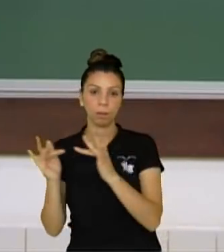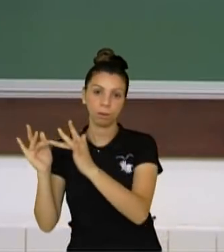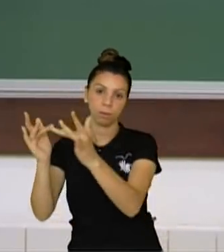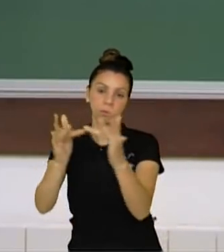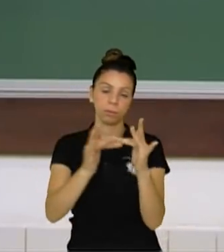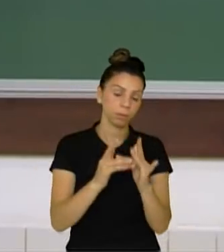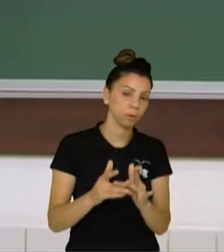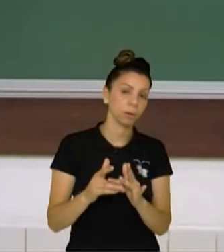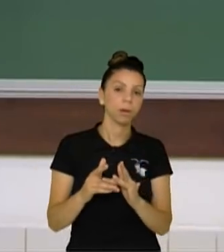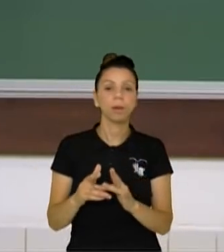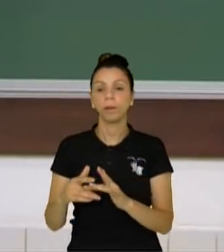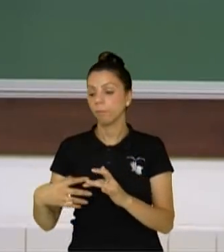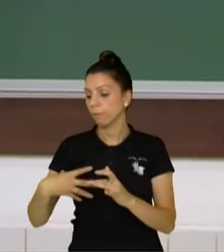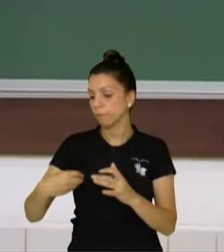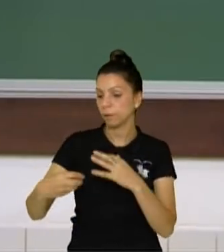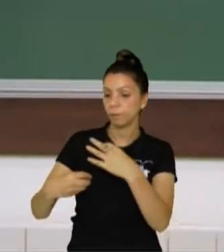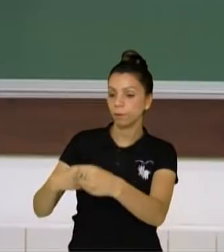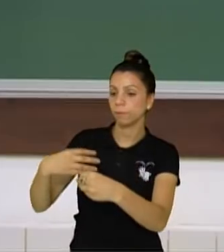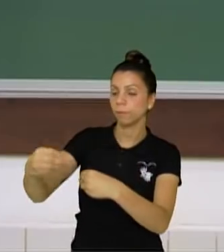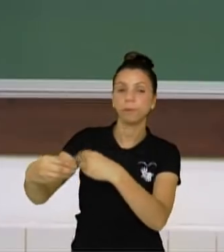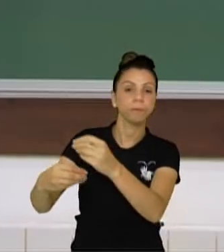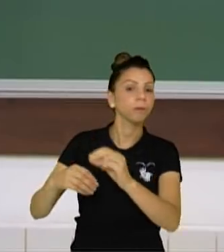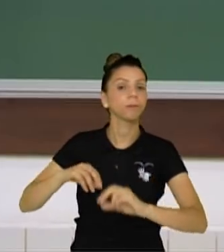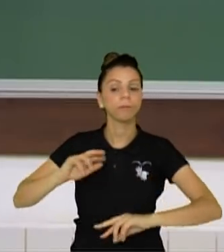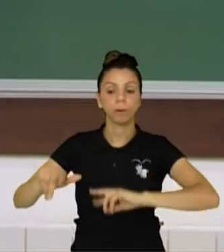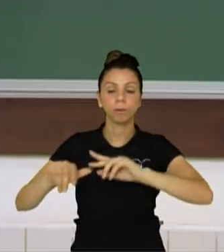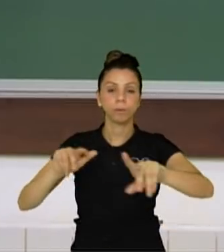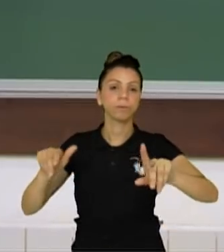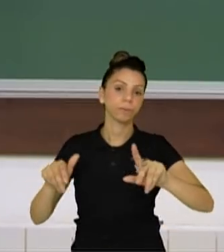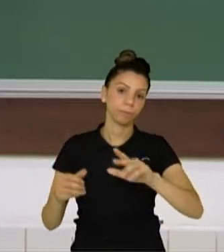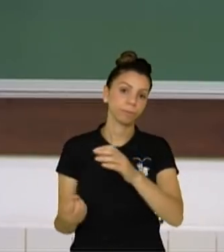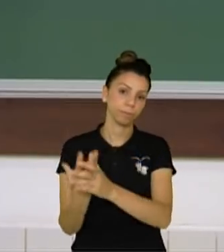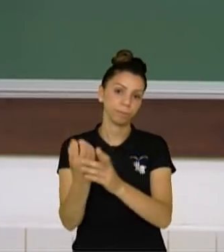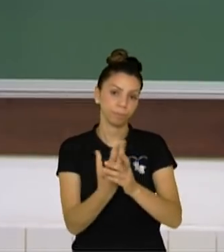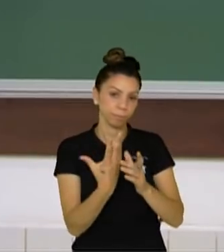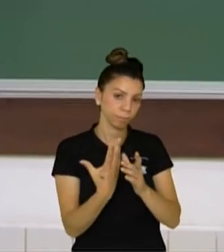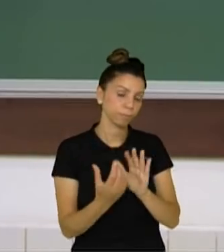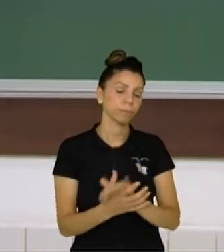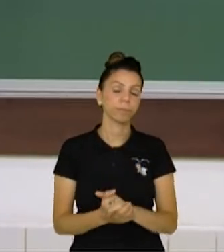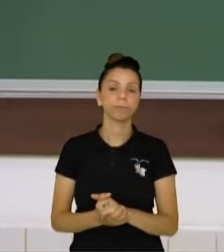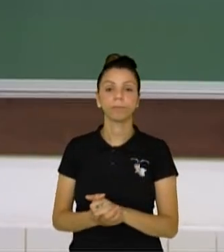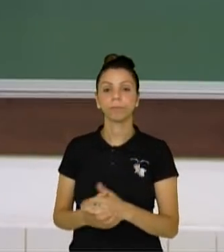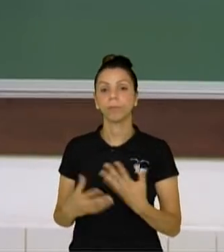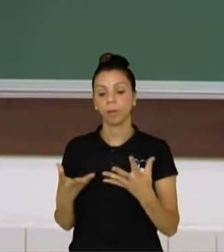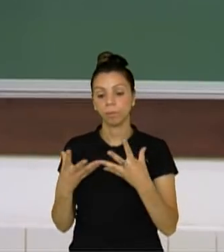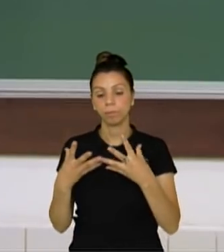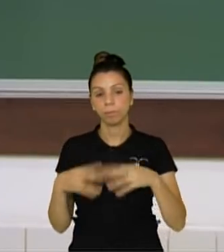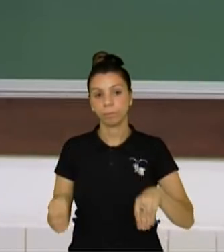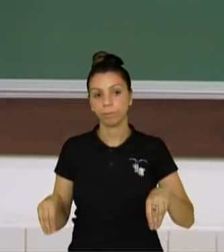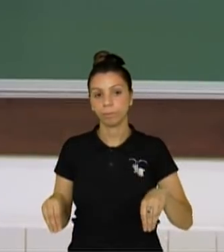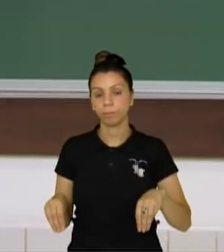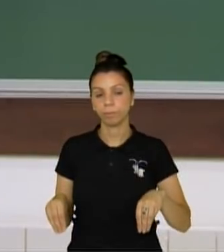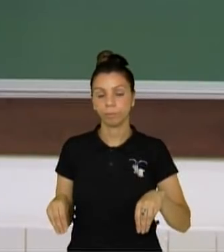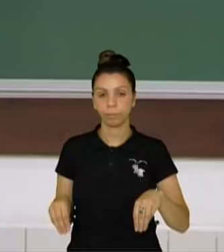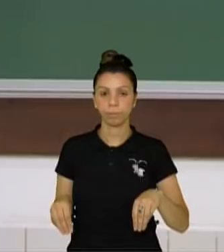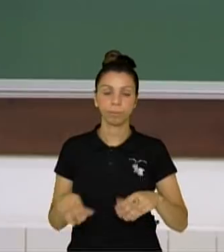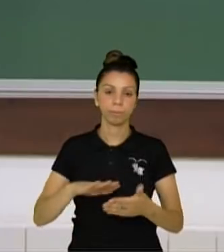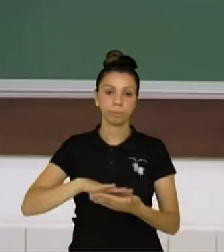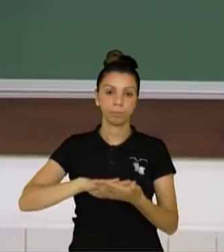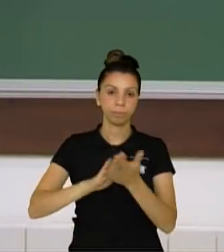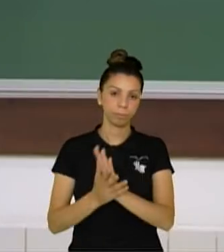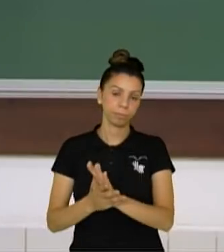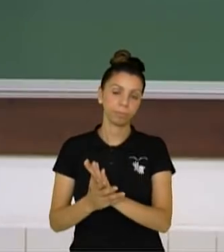gerarem novas pessoas. Esse contato interétnico, ele vai ser o quê? Prejudicial,